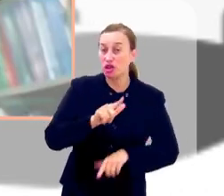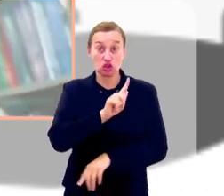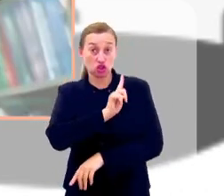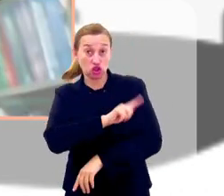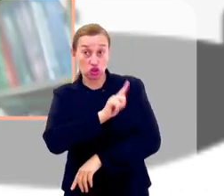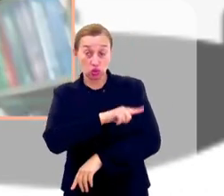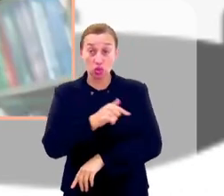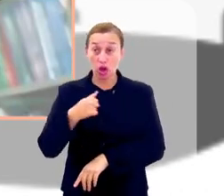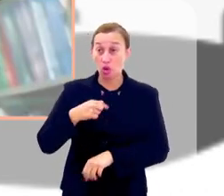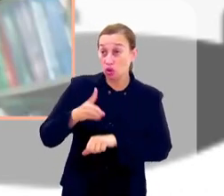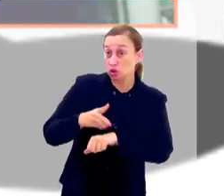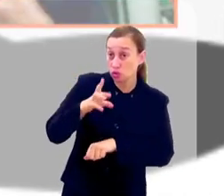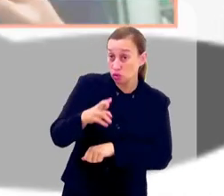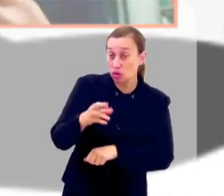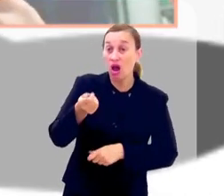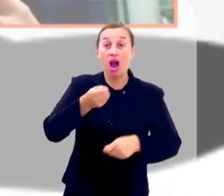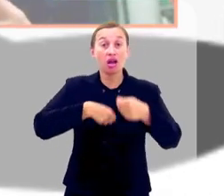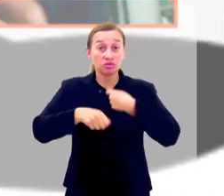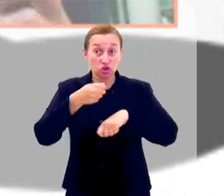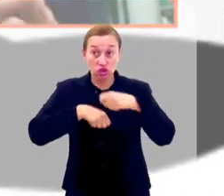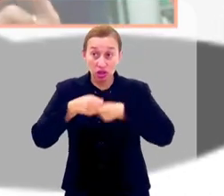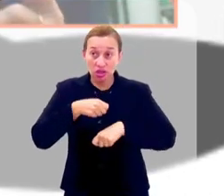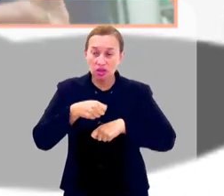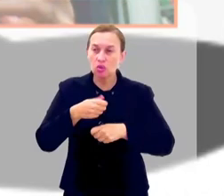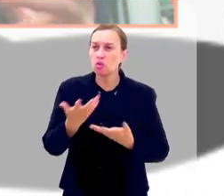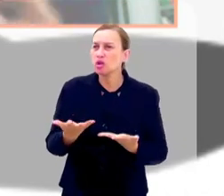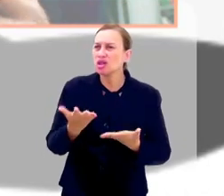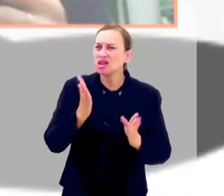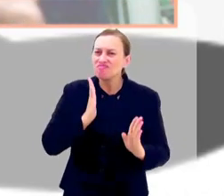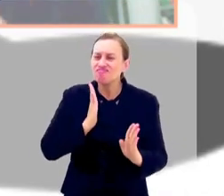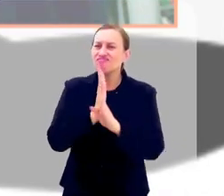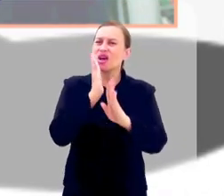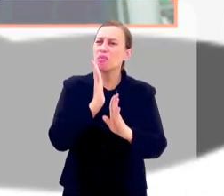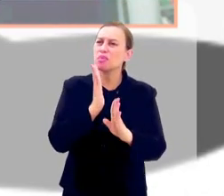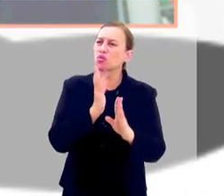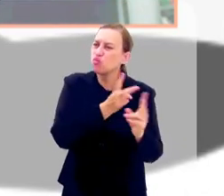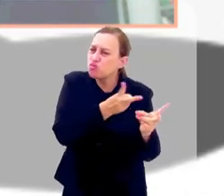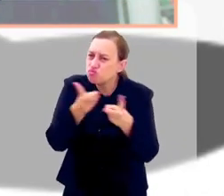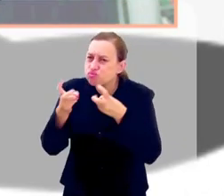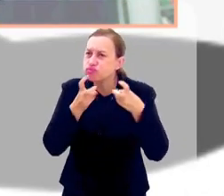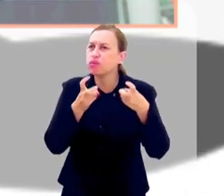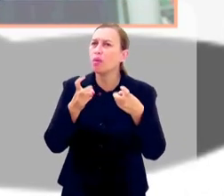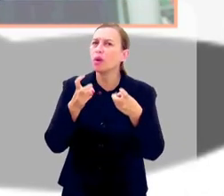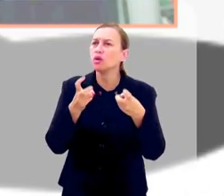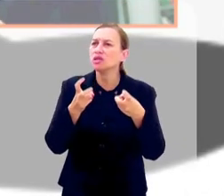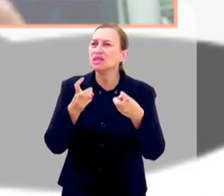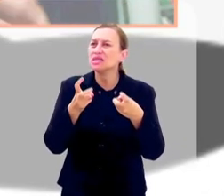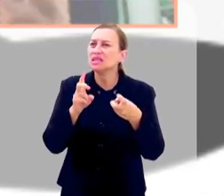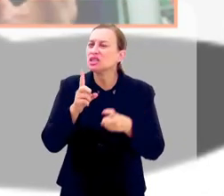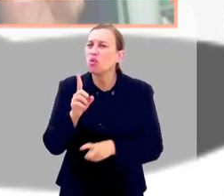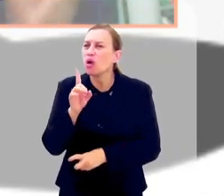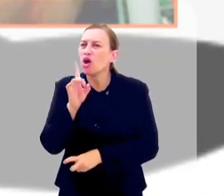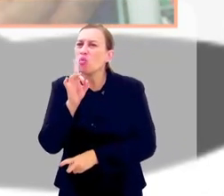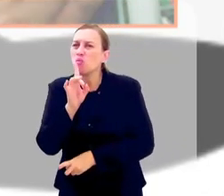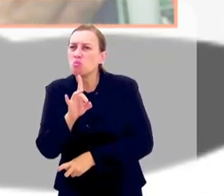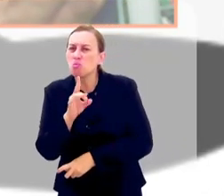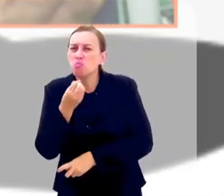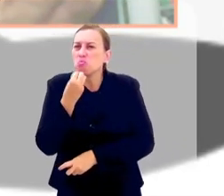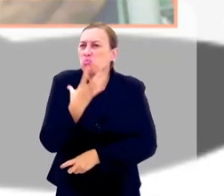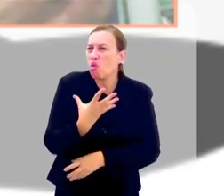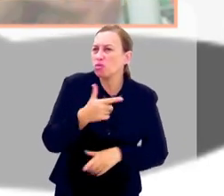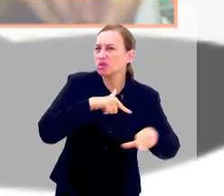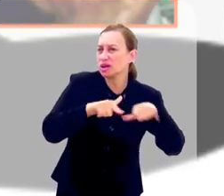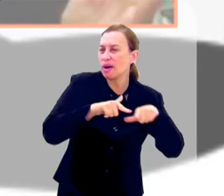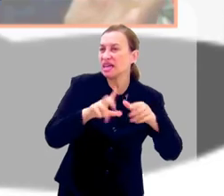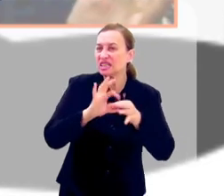gestora, estou fazendo doutorado em administração e, de repente, eu fui me dando conta que não é um bom